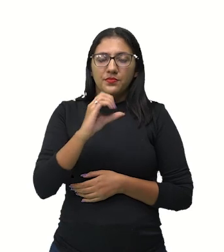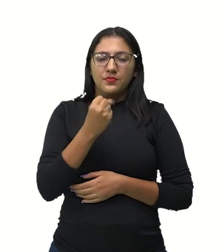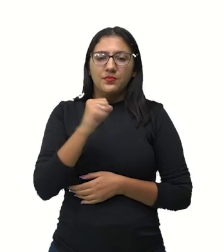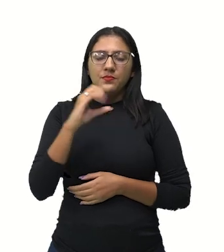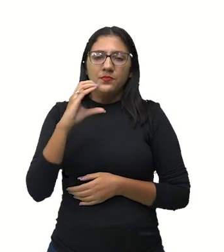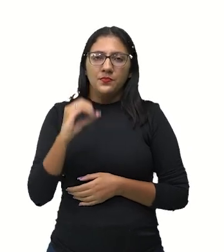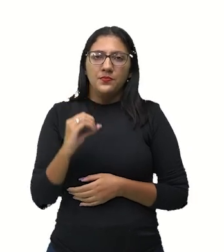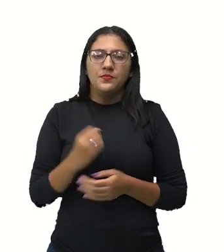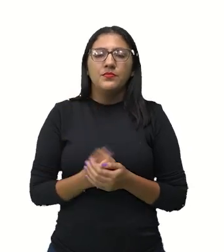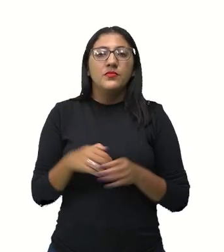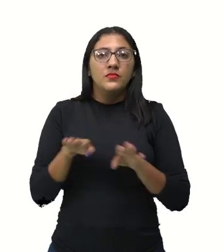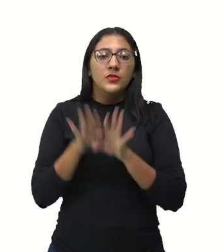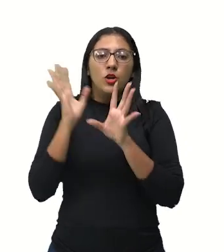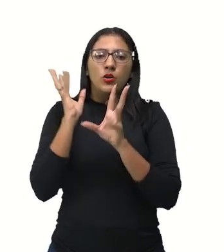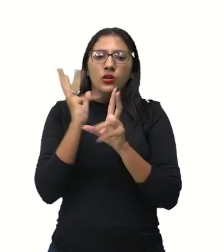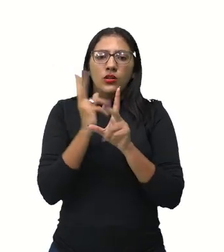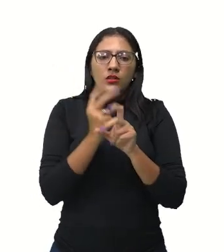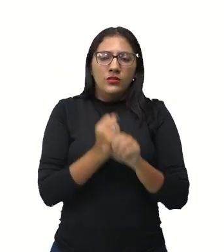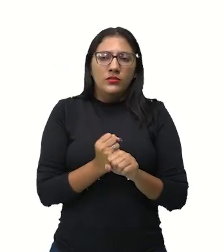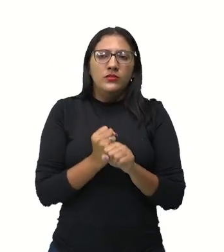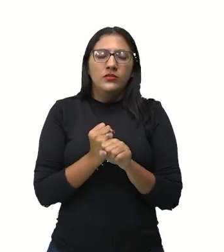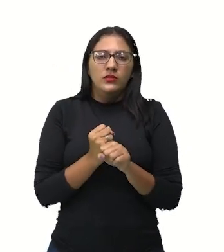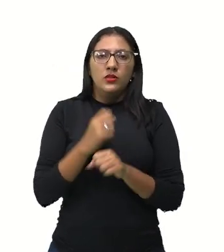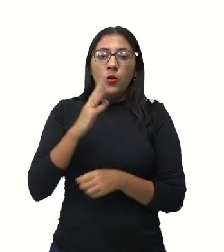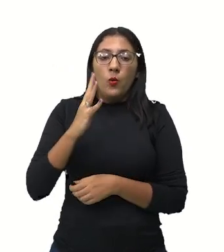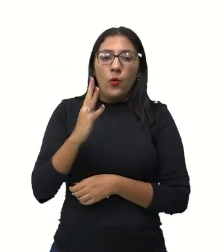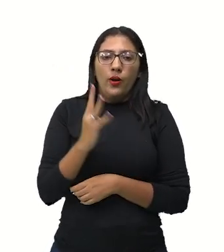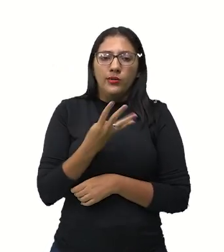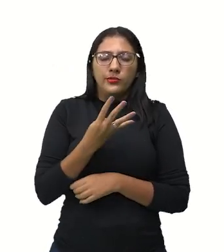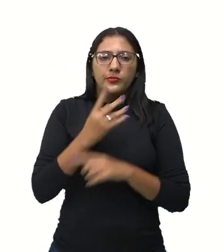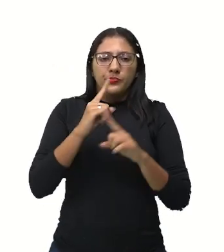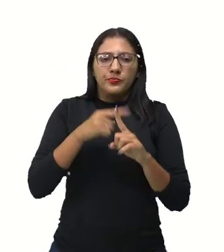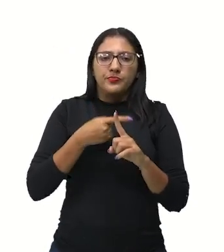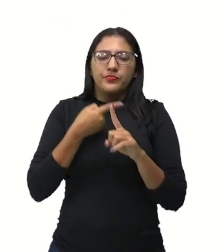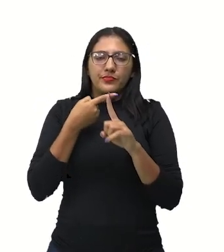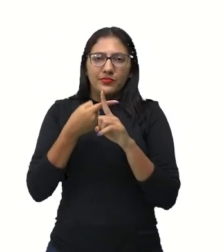E aí a gente vai somar 4.000